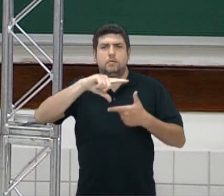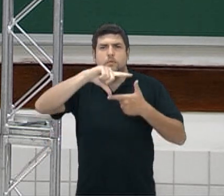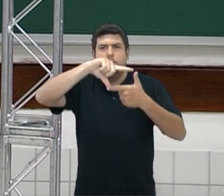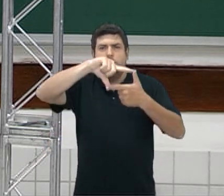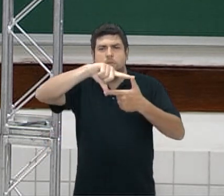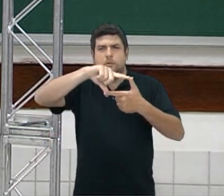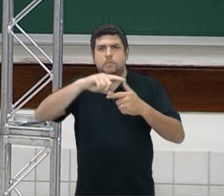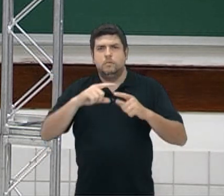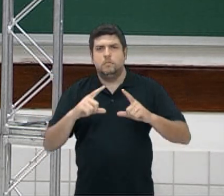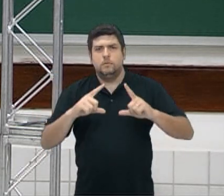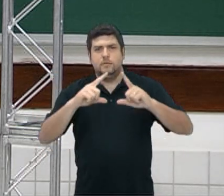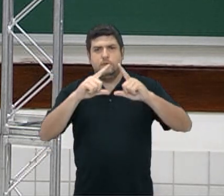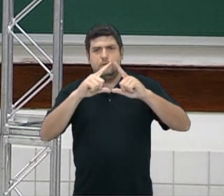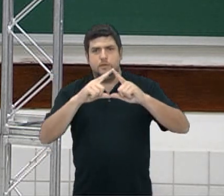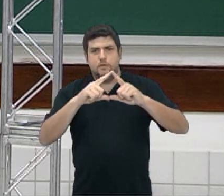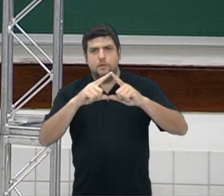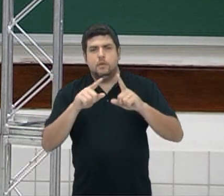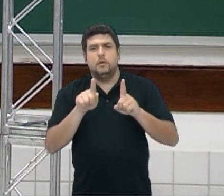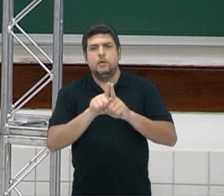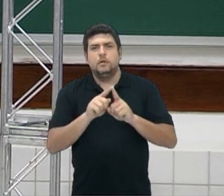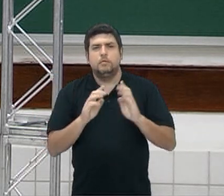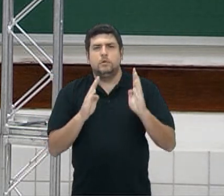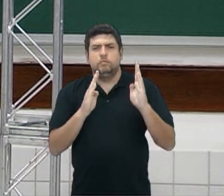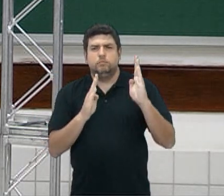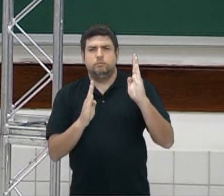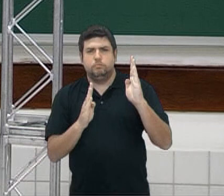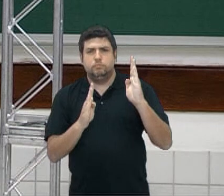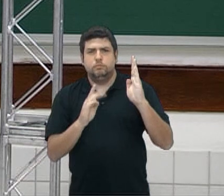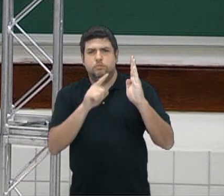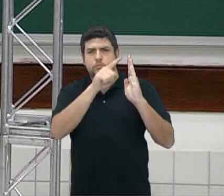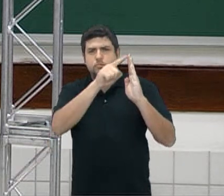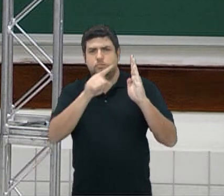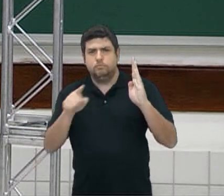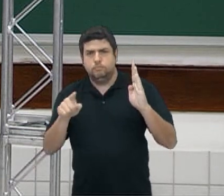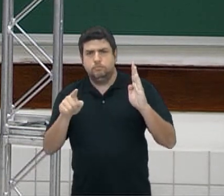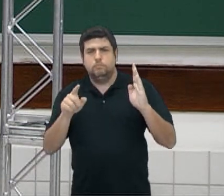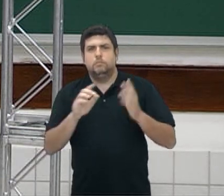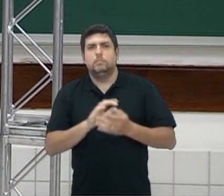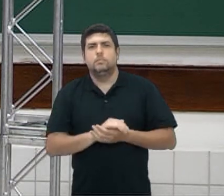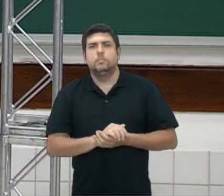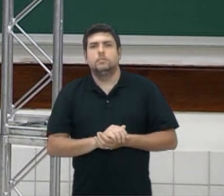triângulo e o velho trapézio. Ok?